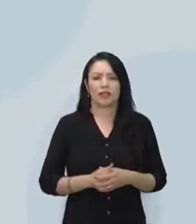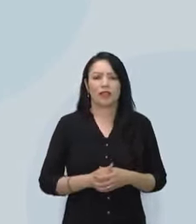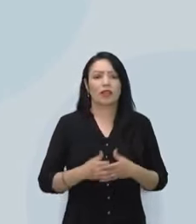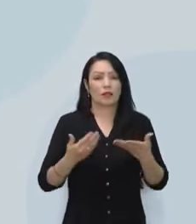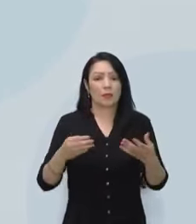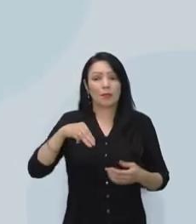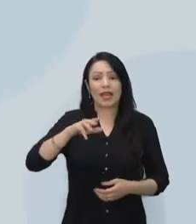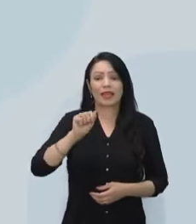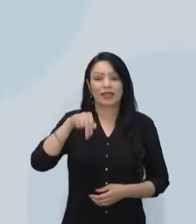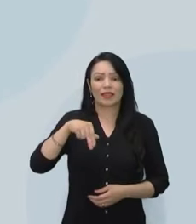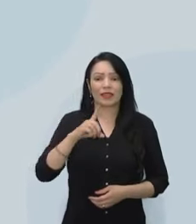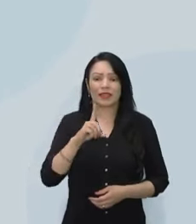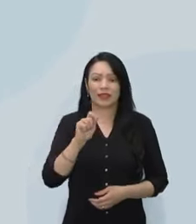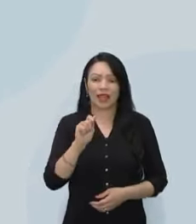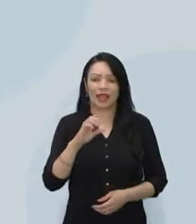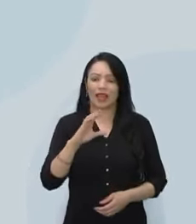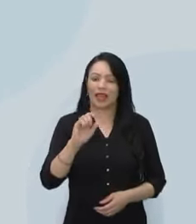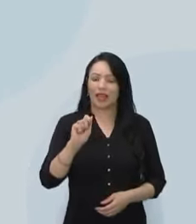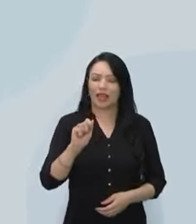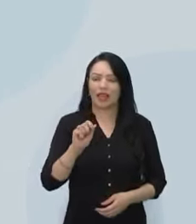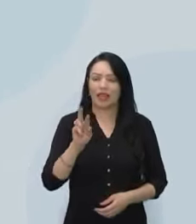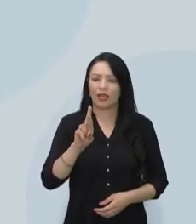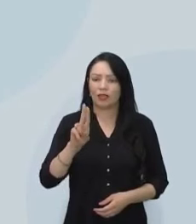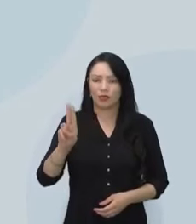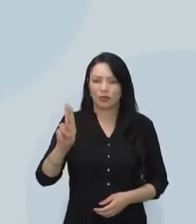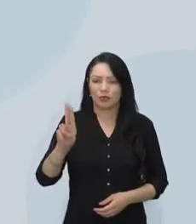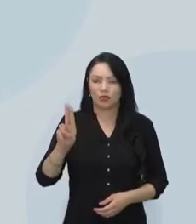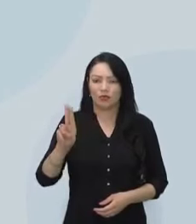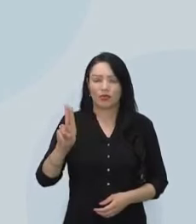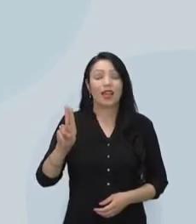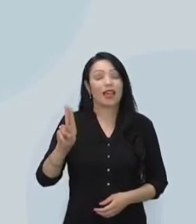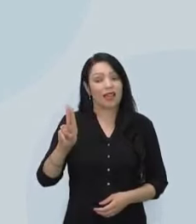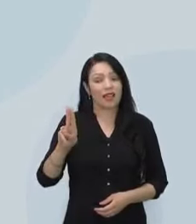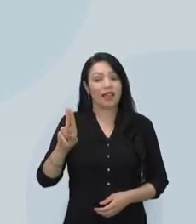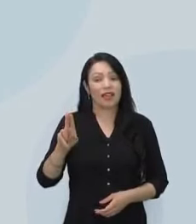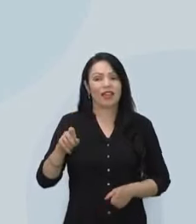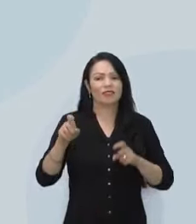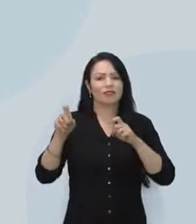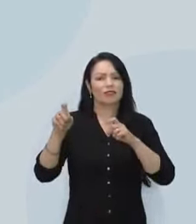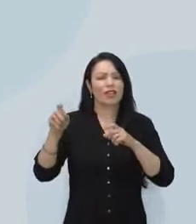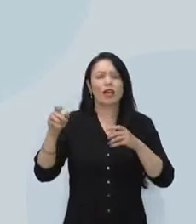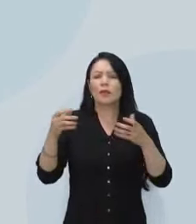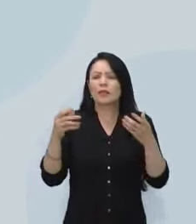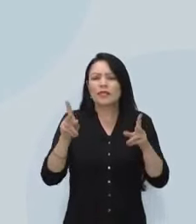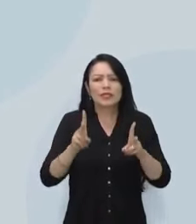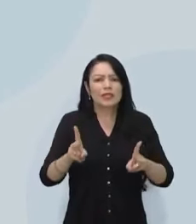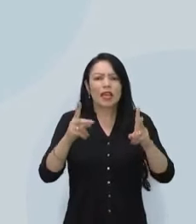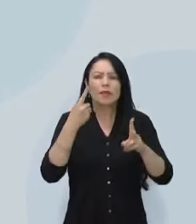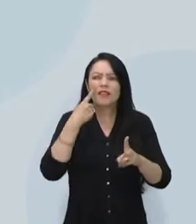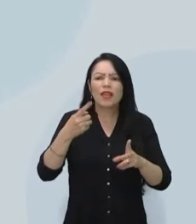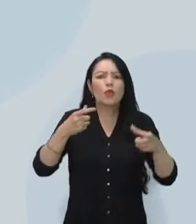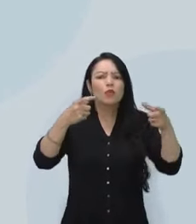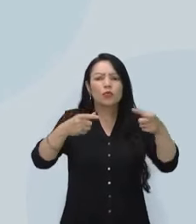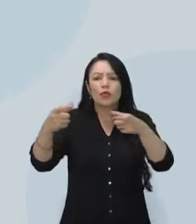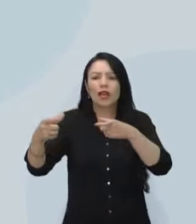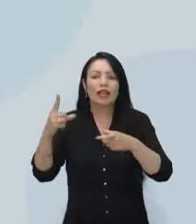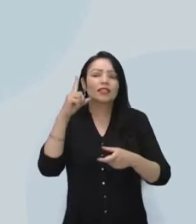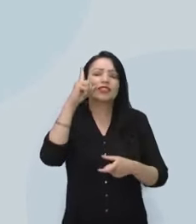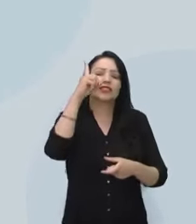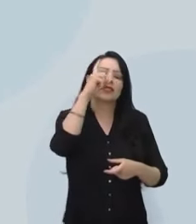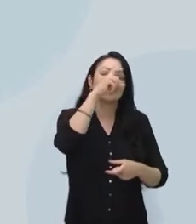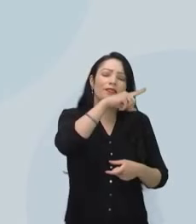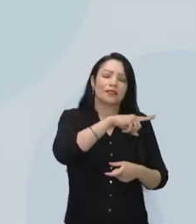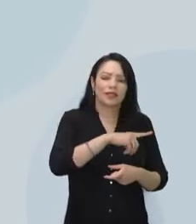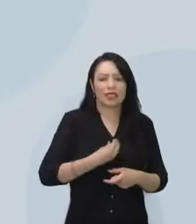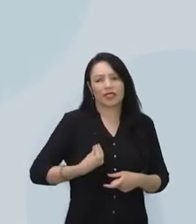O Mandacaru, oxente. O sertão nordestino é quase sempre retratado como um lugar difícil de se viver, onde a